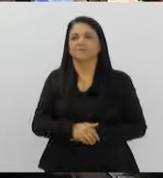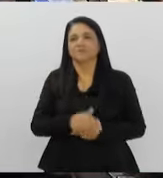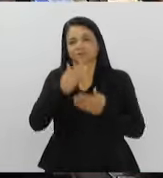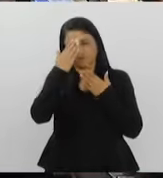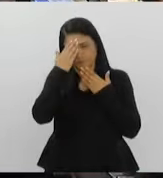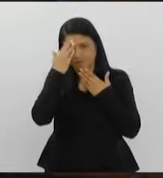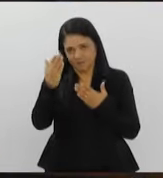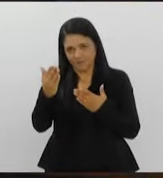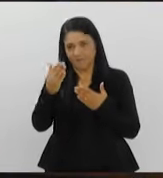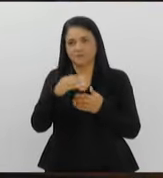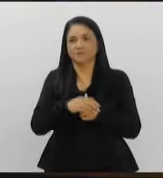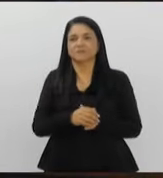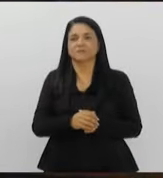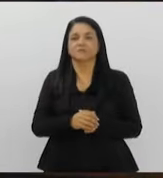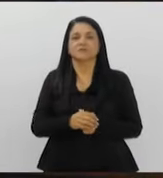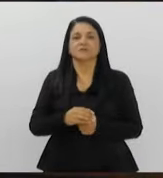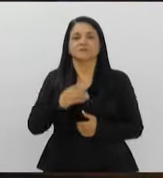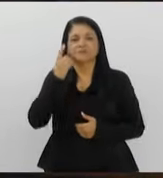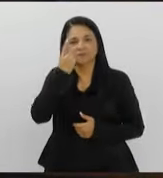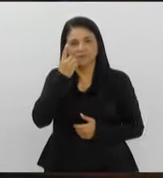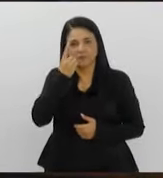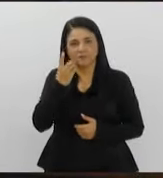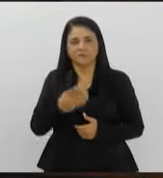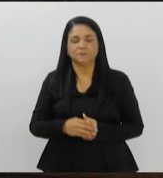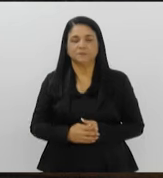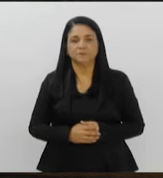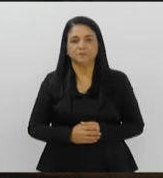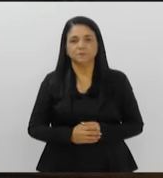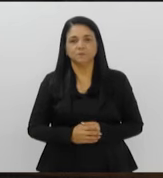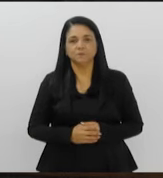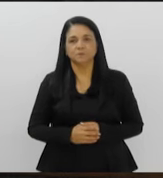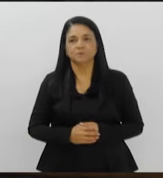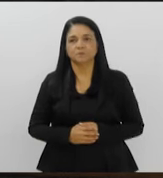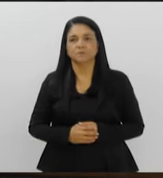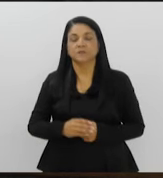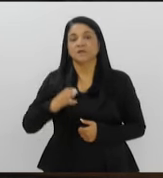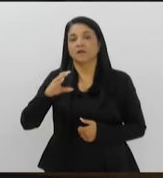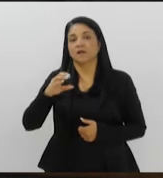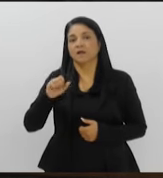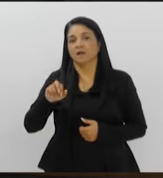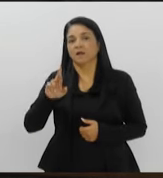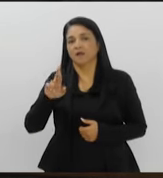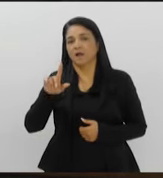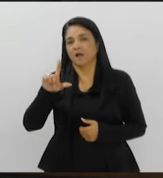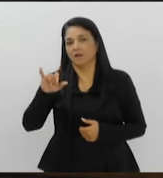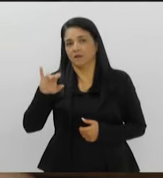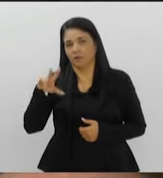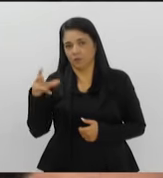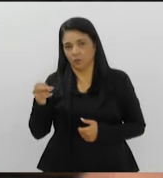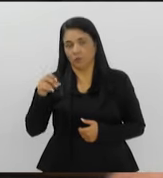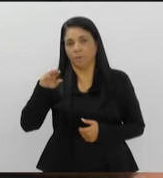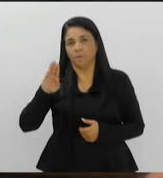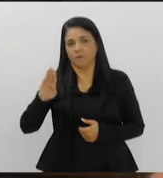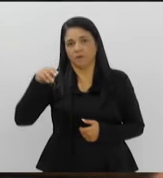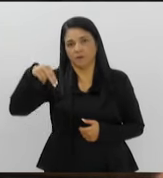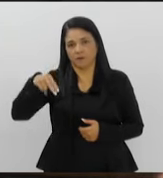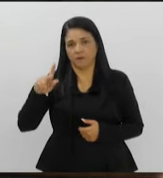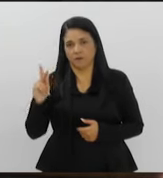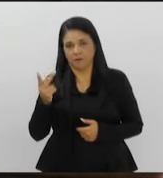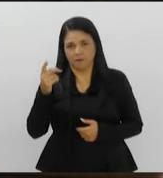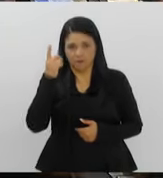obrigada, nossa nobre deputada Carla Machado. Carlinho do BNH, boa tarde, deputado. Quem